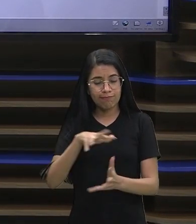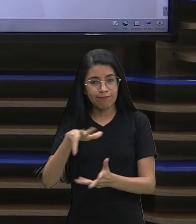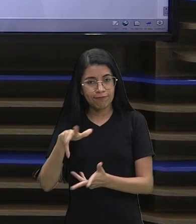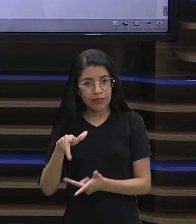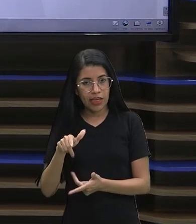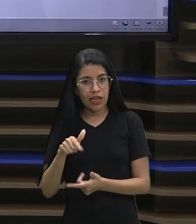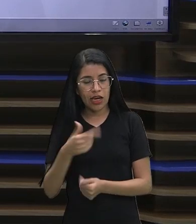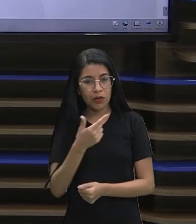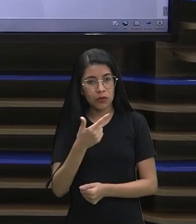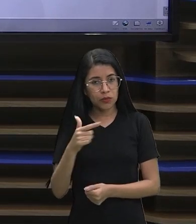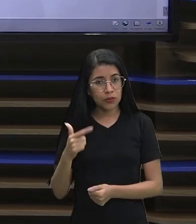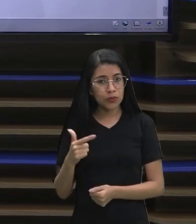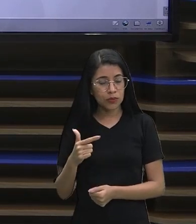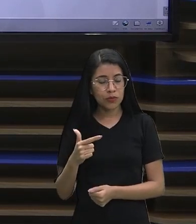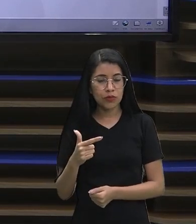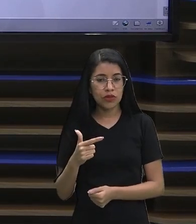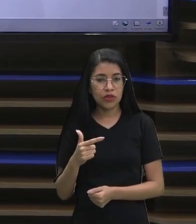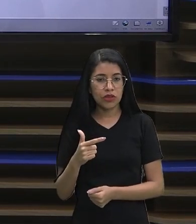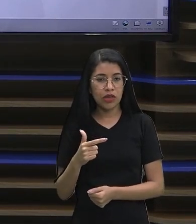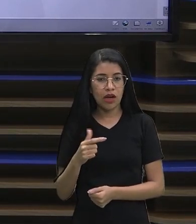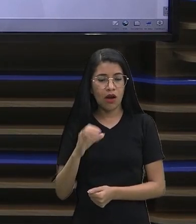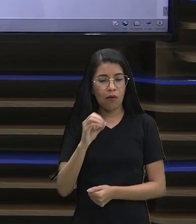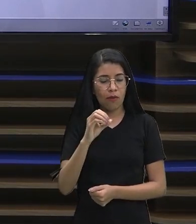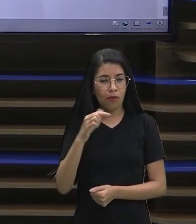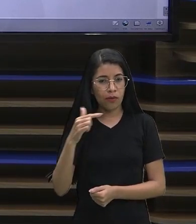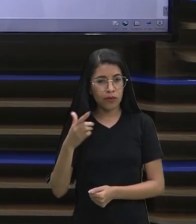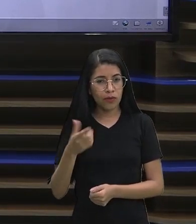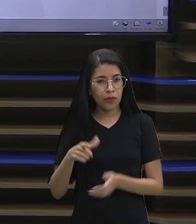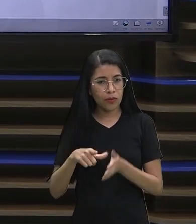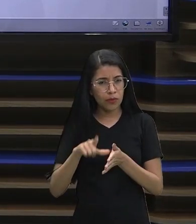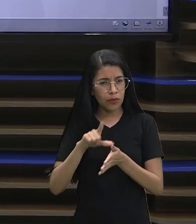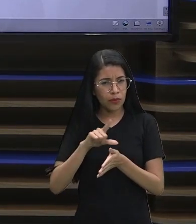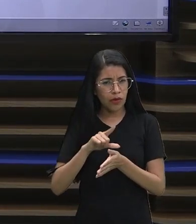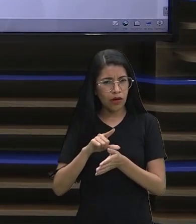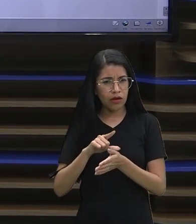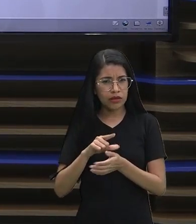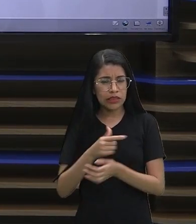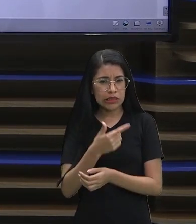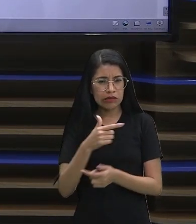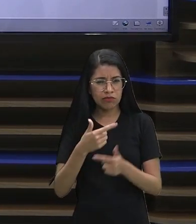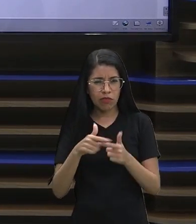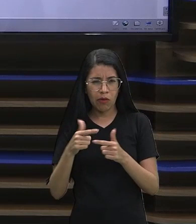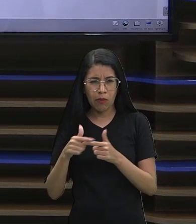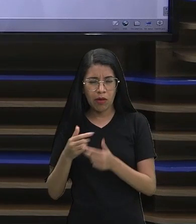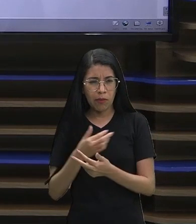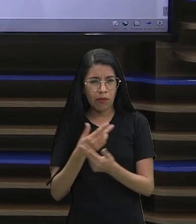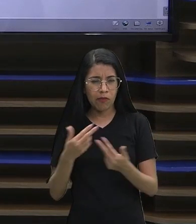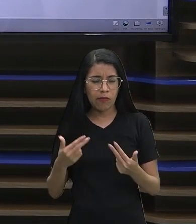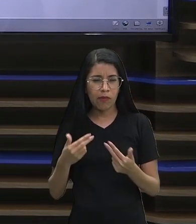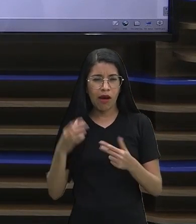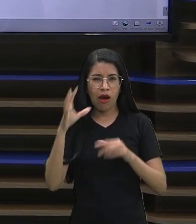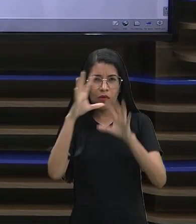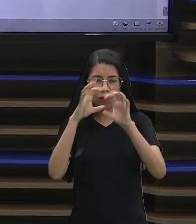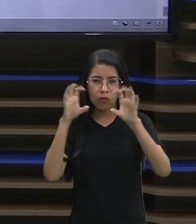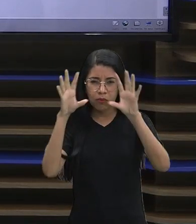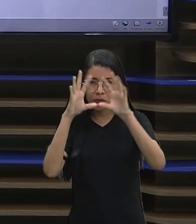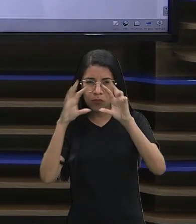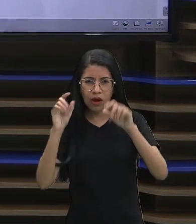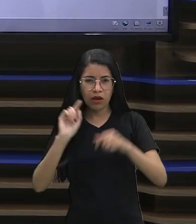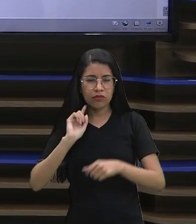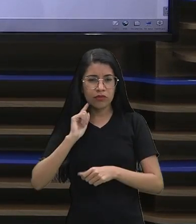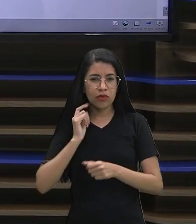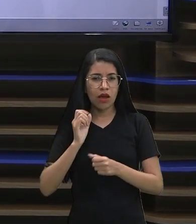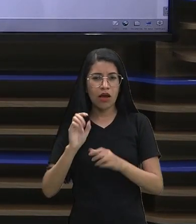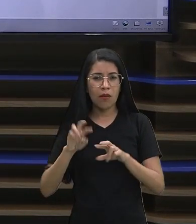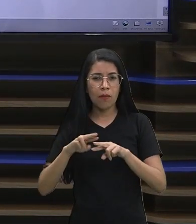não ter muito gás oxigênio, porque ela era muito instável, cheio de fumaça, né? Por causa das